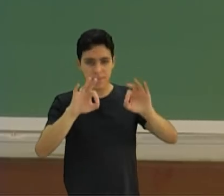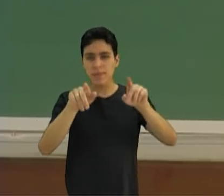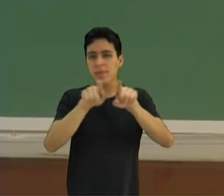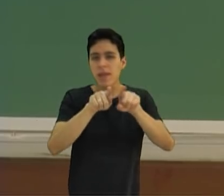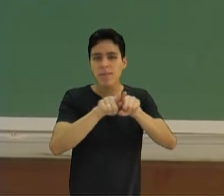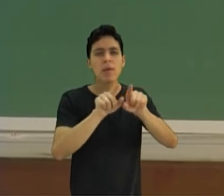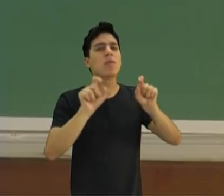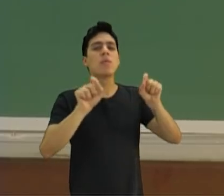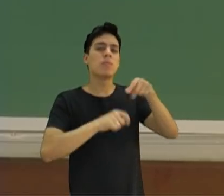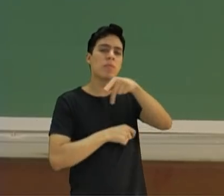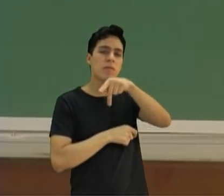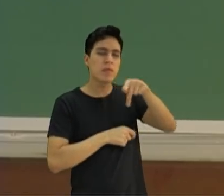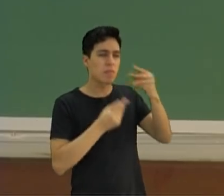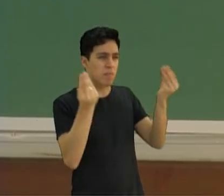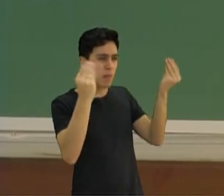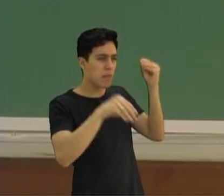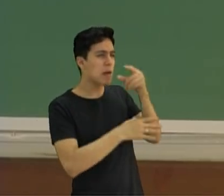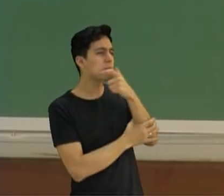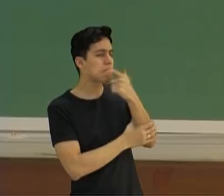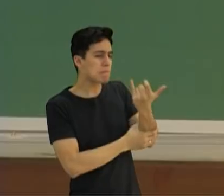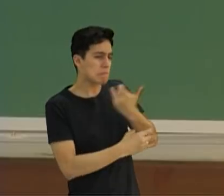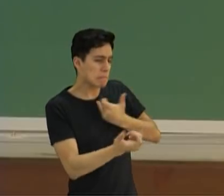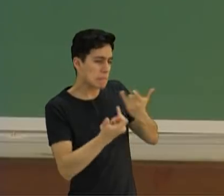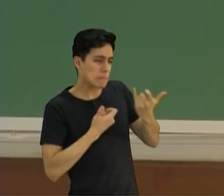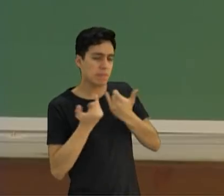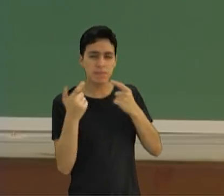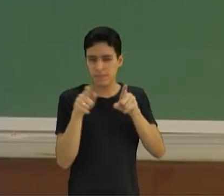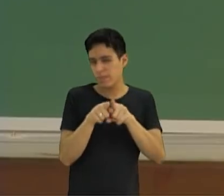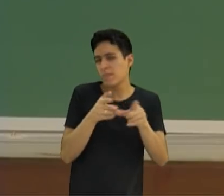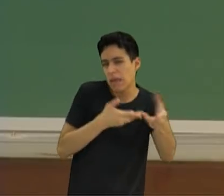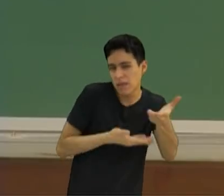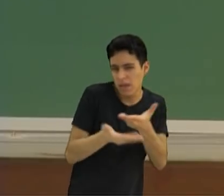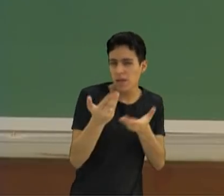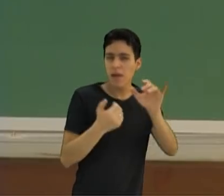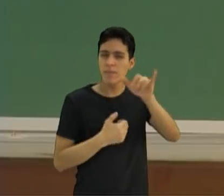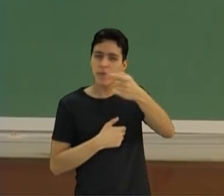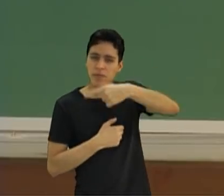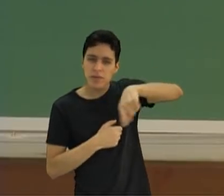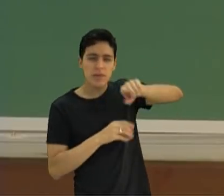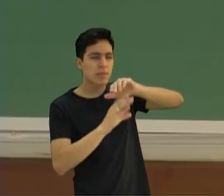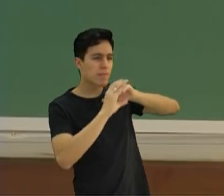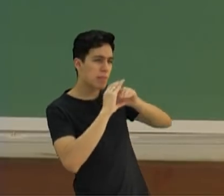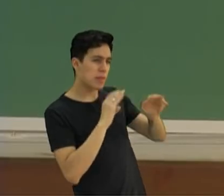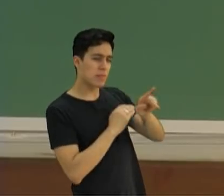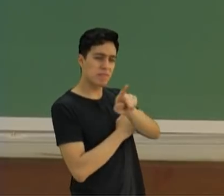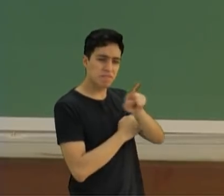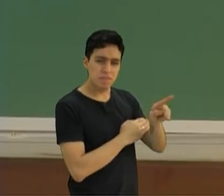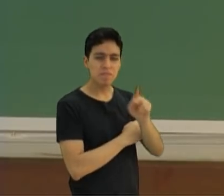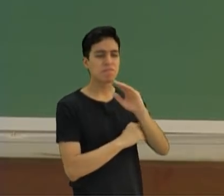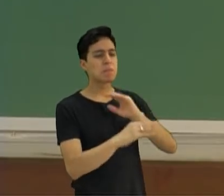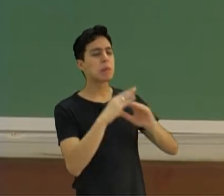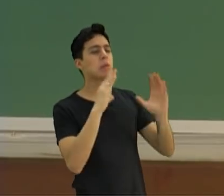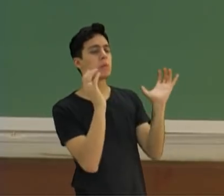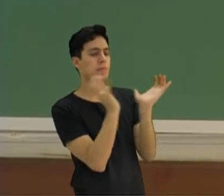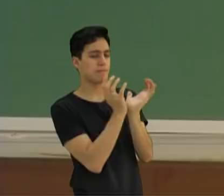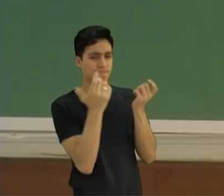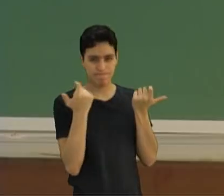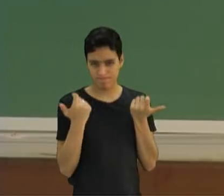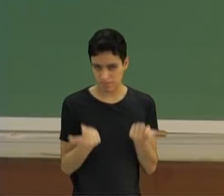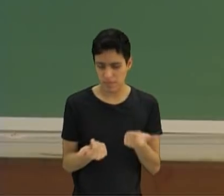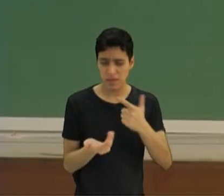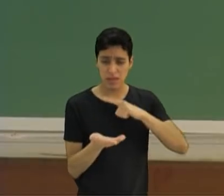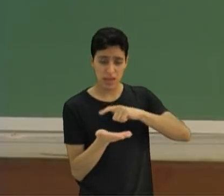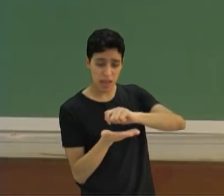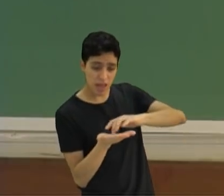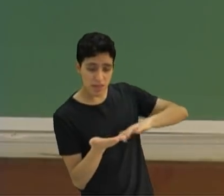seus professores. Por que não interagir um pouquinho também? Deixar um recadinho para o professor, para a turma, né? E tem as